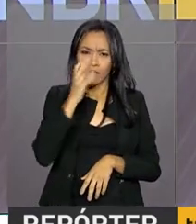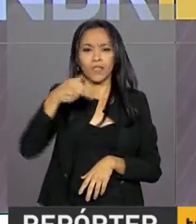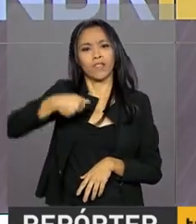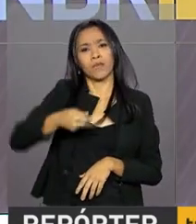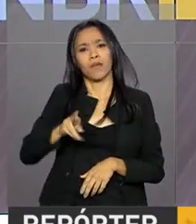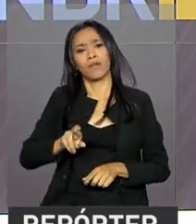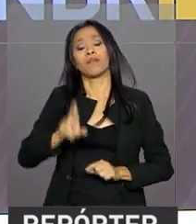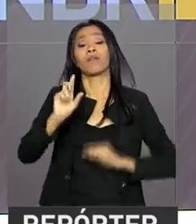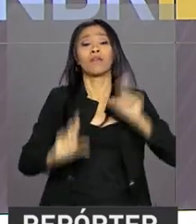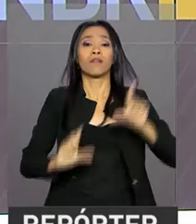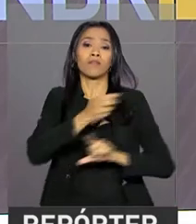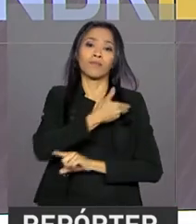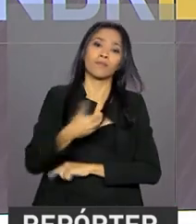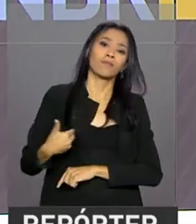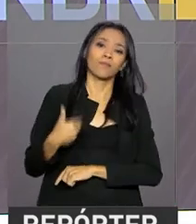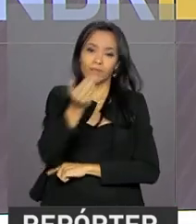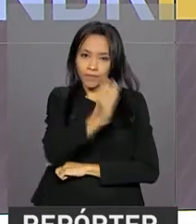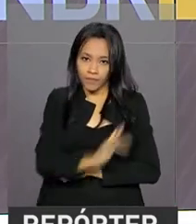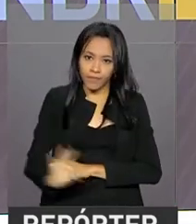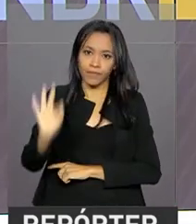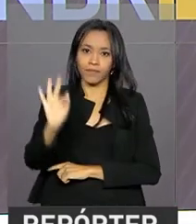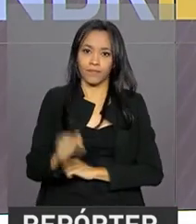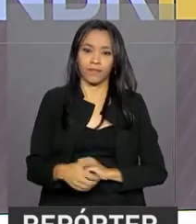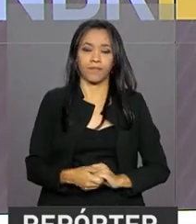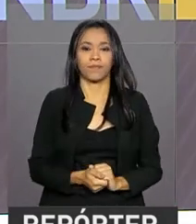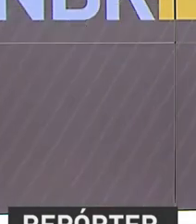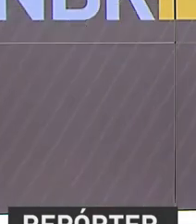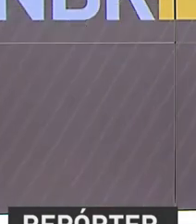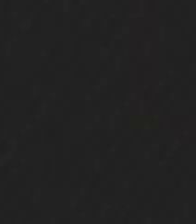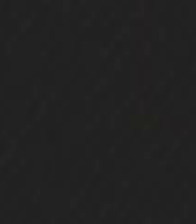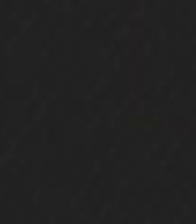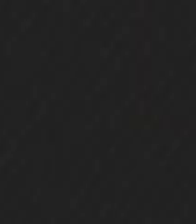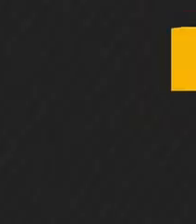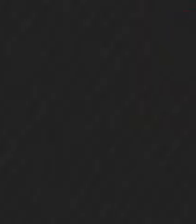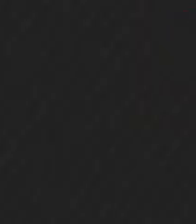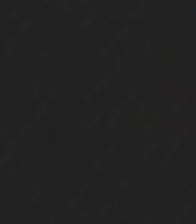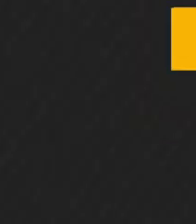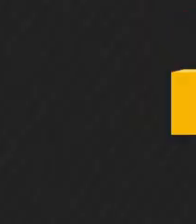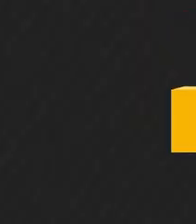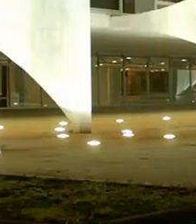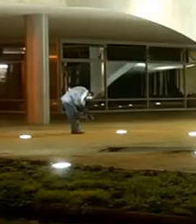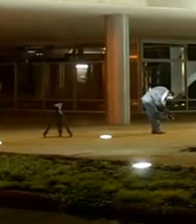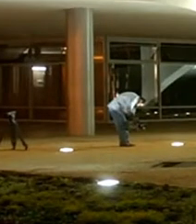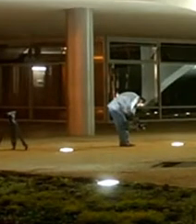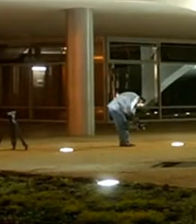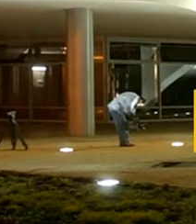aqui na NBR, a TV do governo federal.